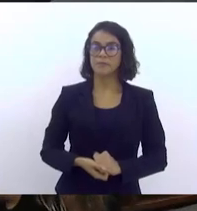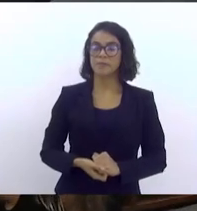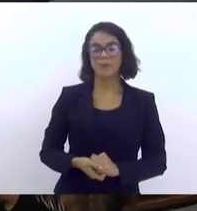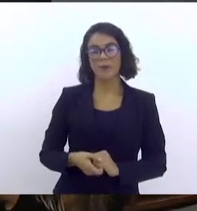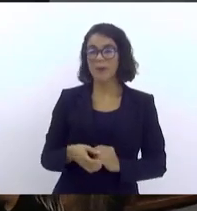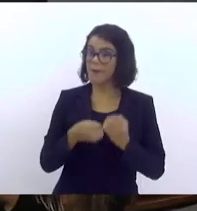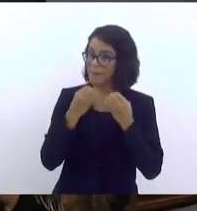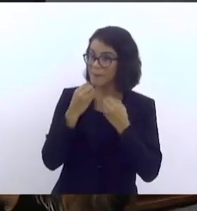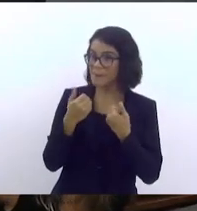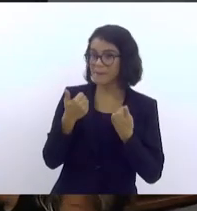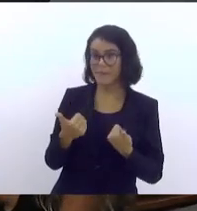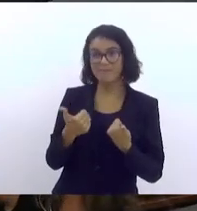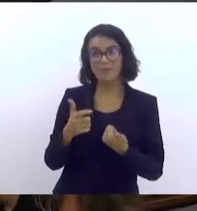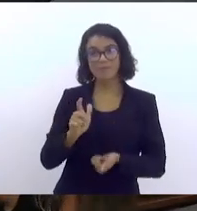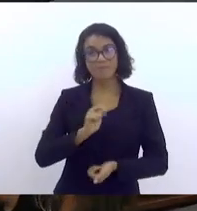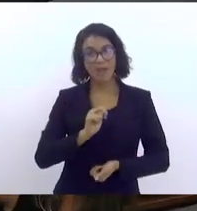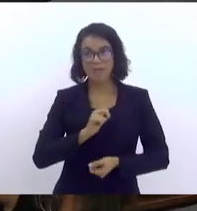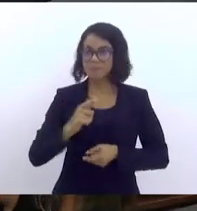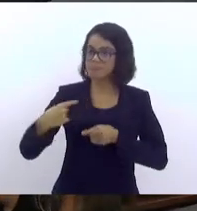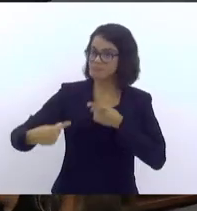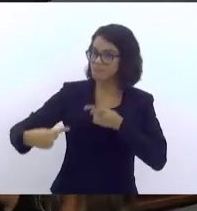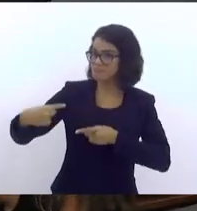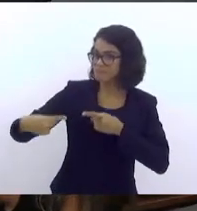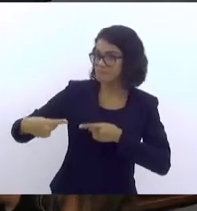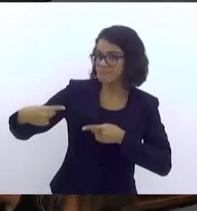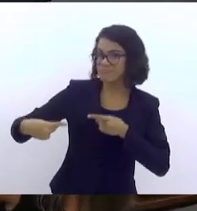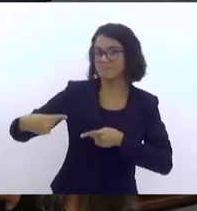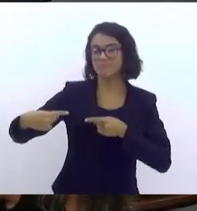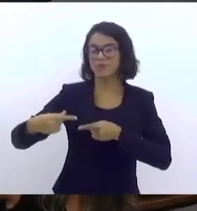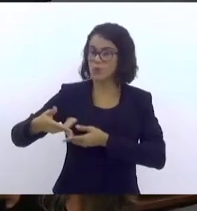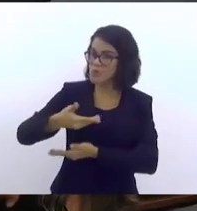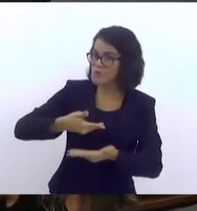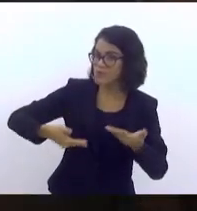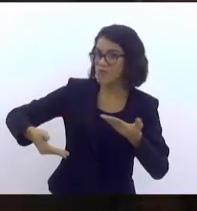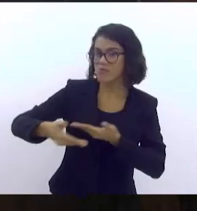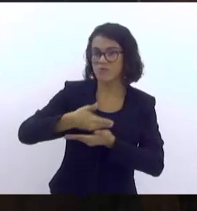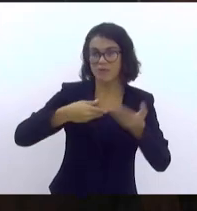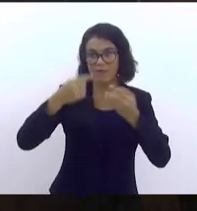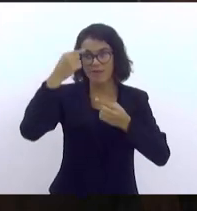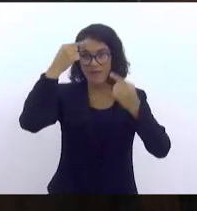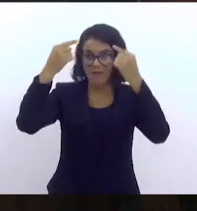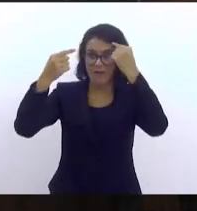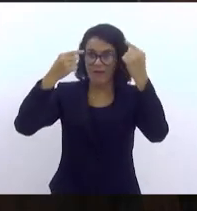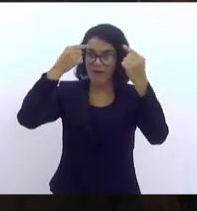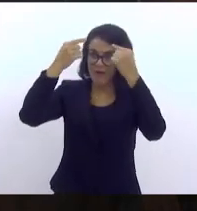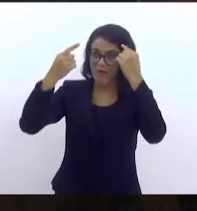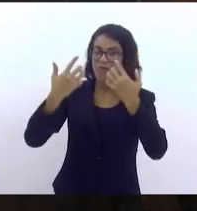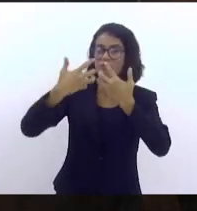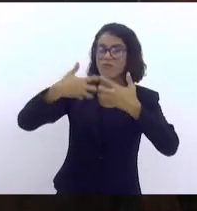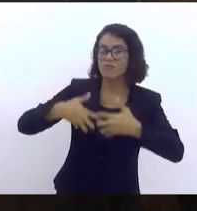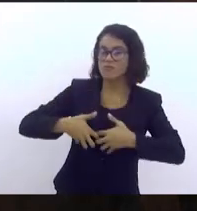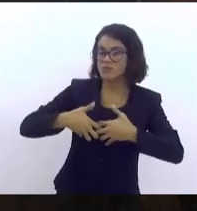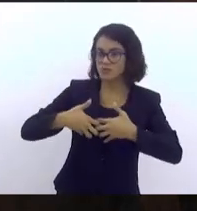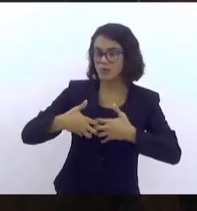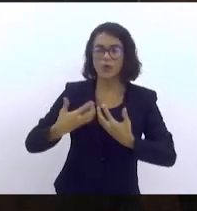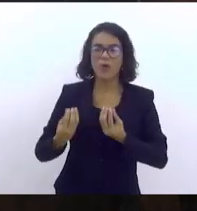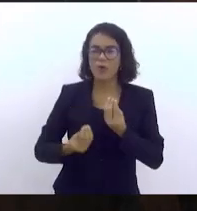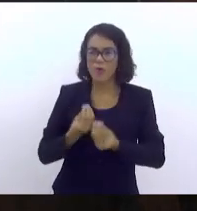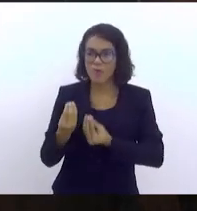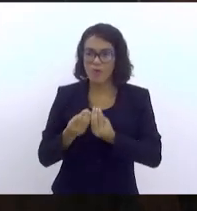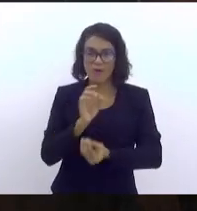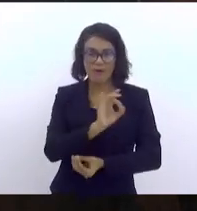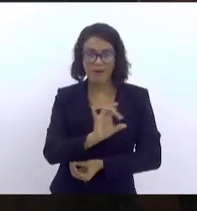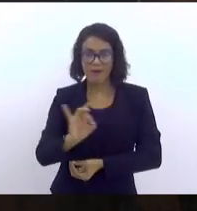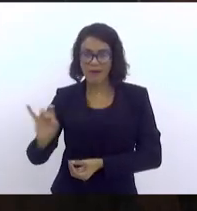muito bem então nós teremos um debate uma uma troca de ideias que vai funcionar da seguinte forma cada